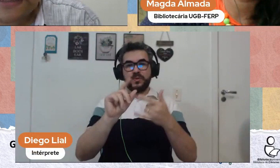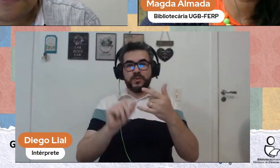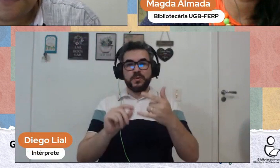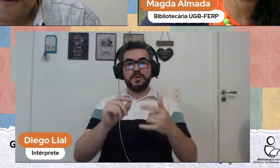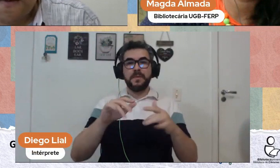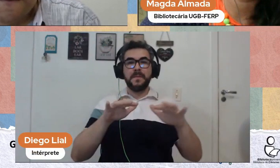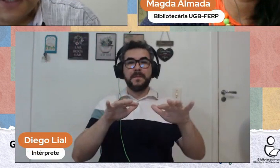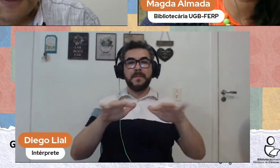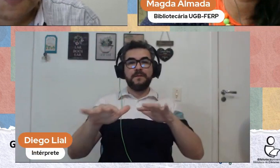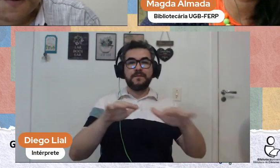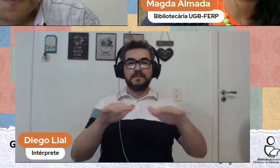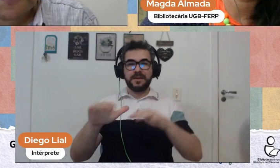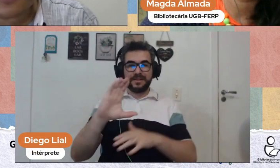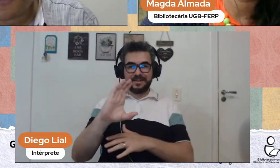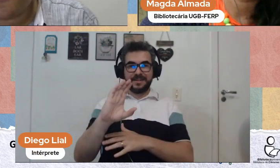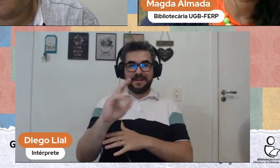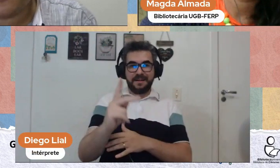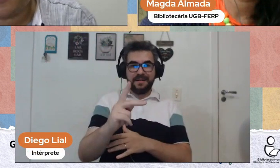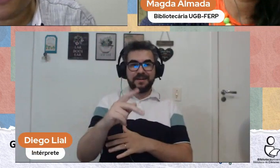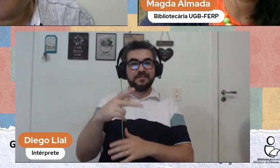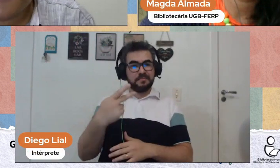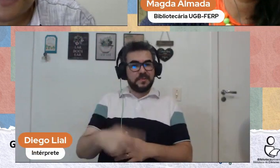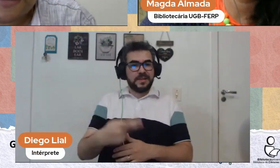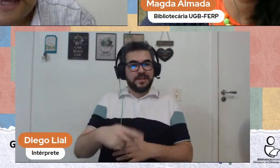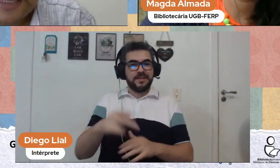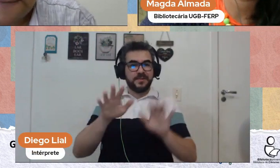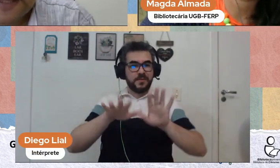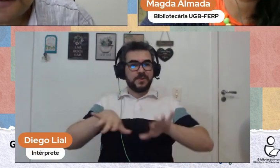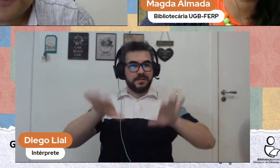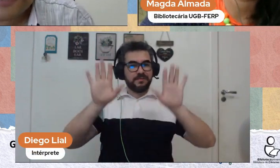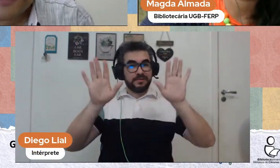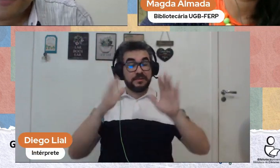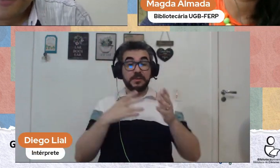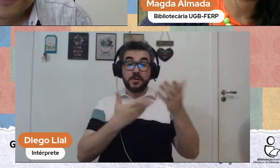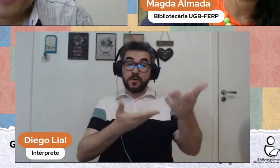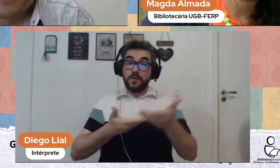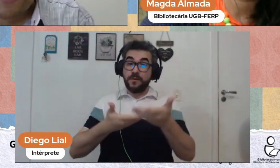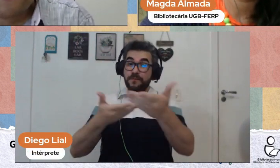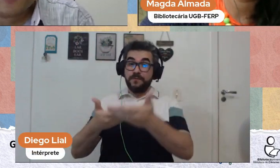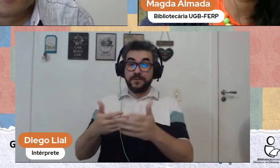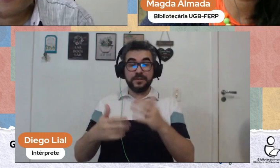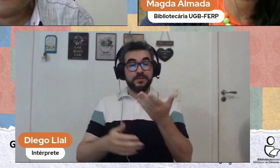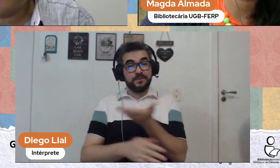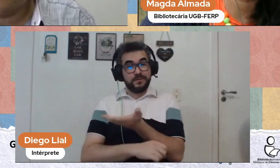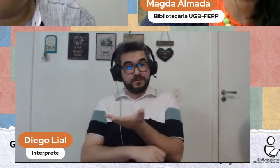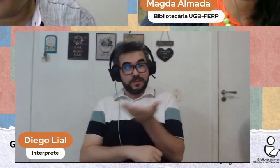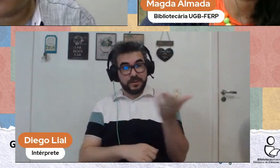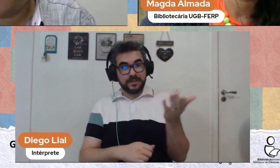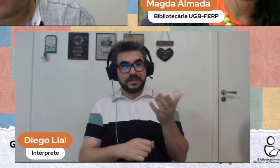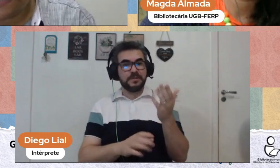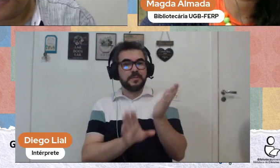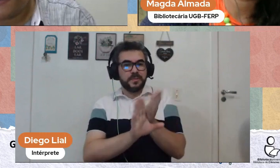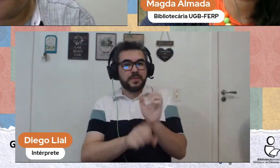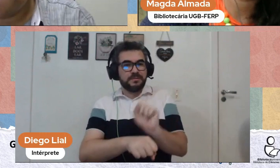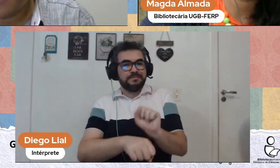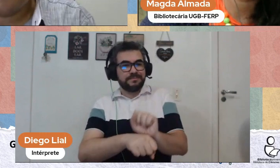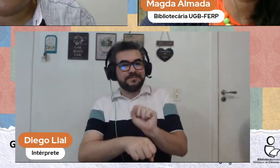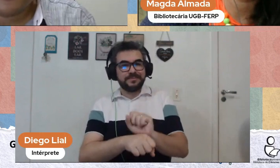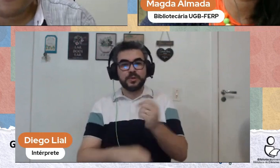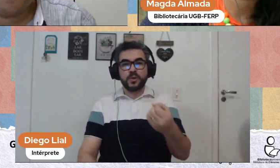UFC. Então, fica o convite para todo mundo estar conosco aí na recepção dos recém-ingressos aqui na UFC na próxima